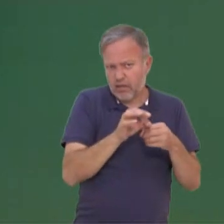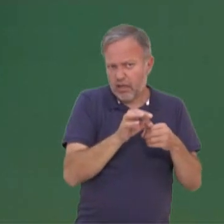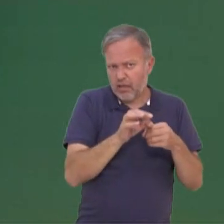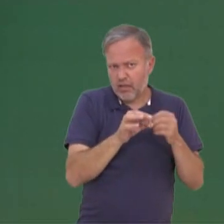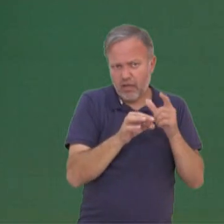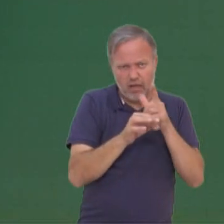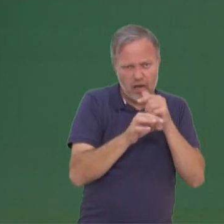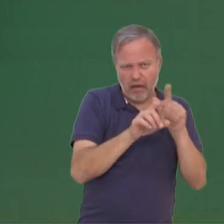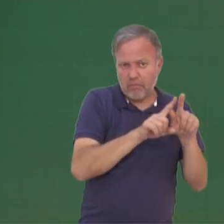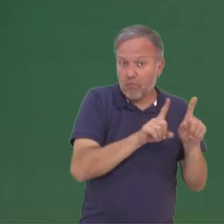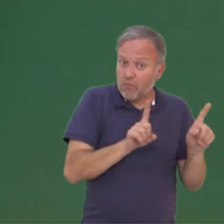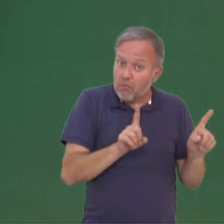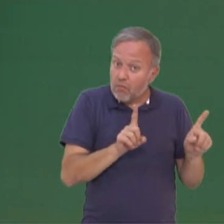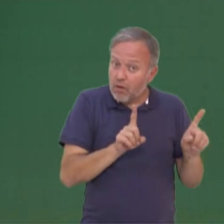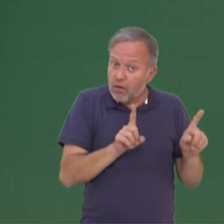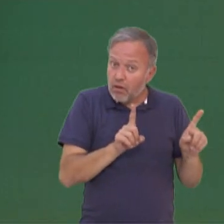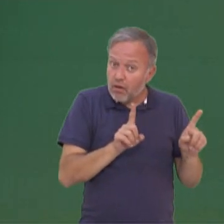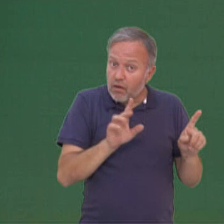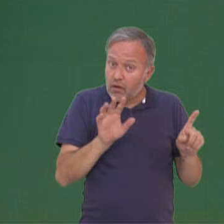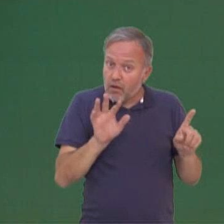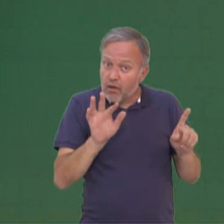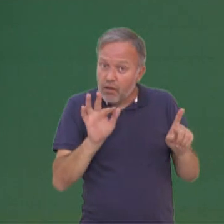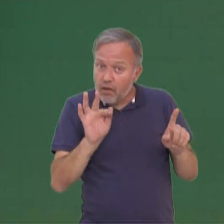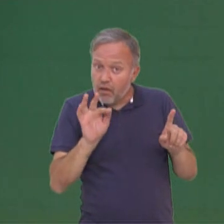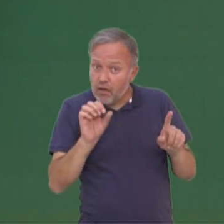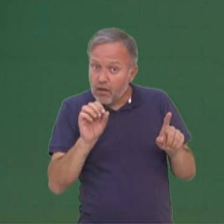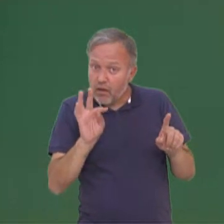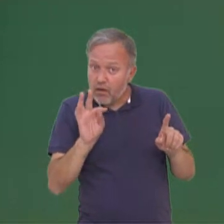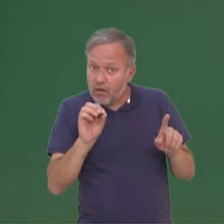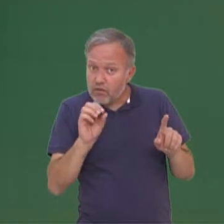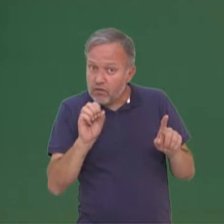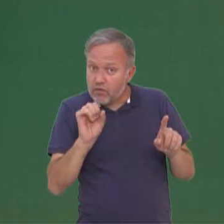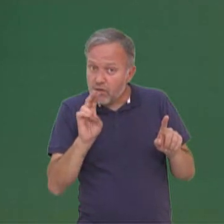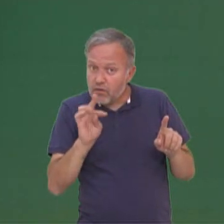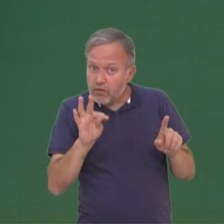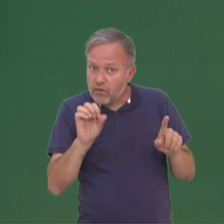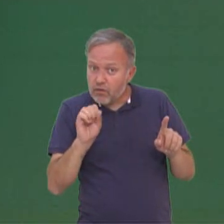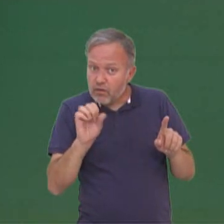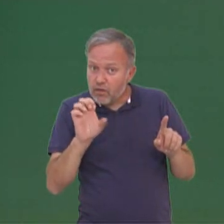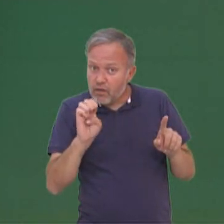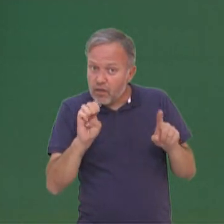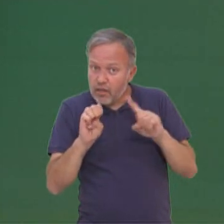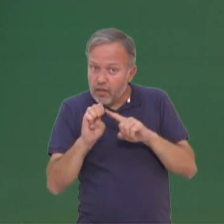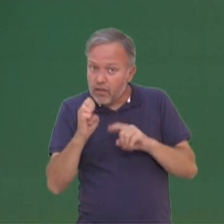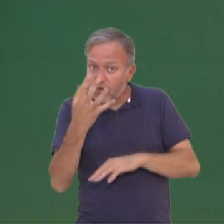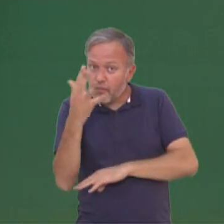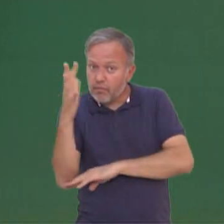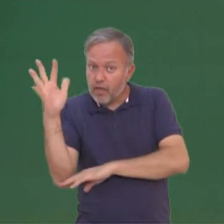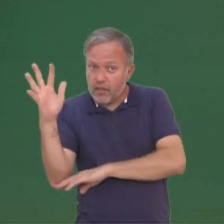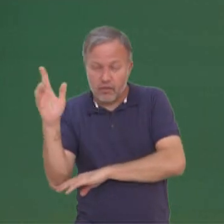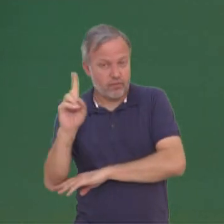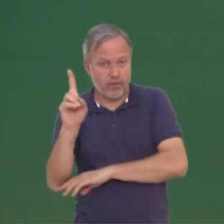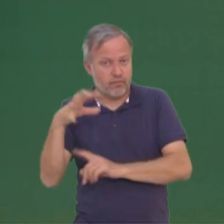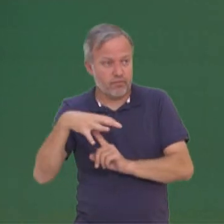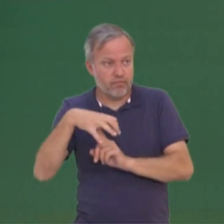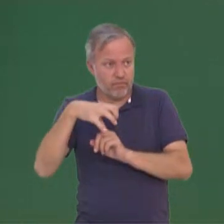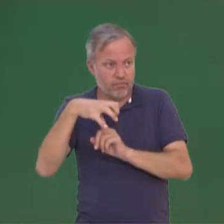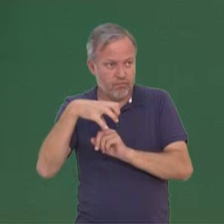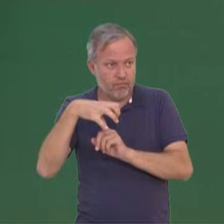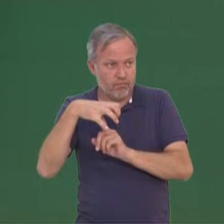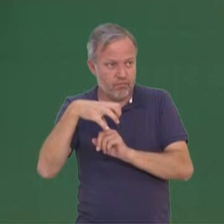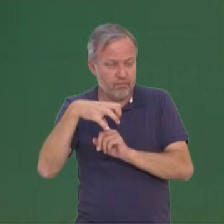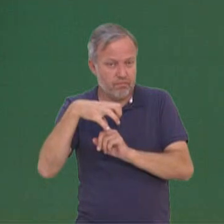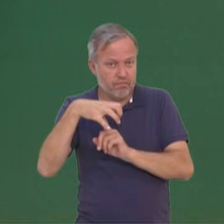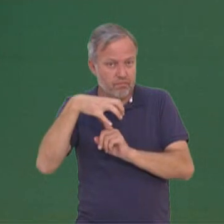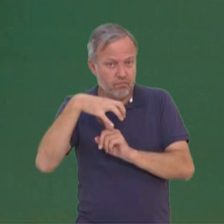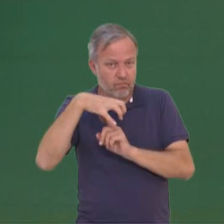moléculas inorgânicas, isso chama fotossíntese, quem faz são plantas, não são fungos. Basidiomicetos, cogumelo,